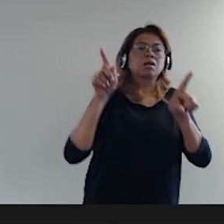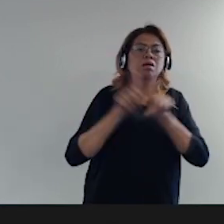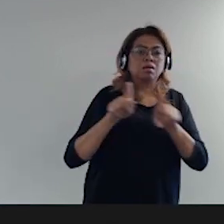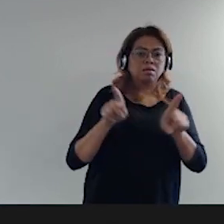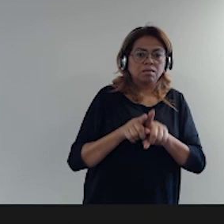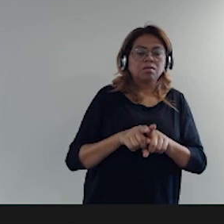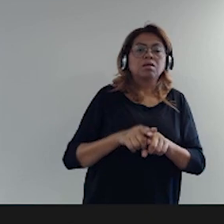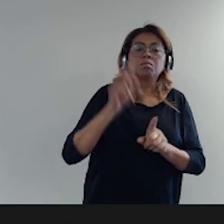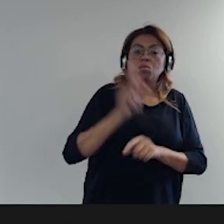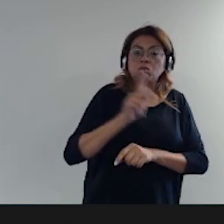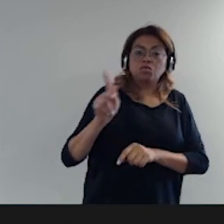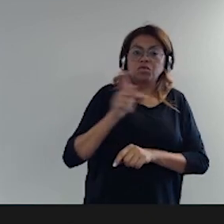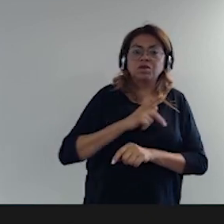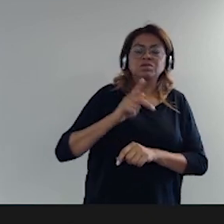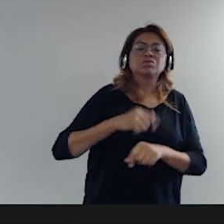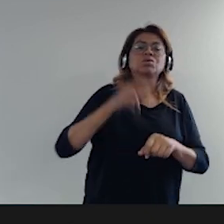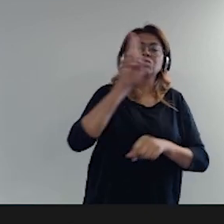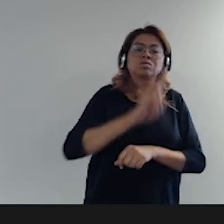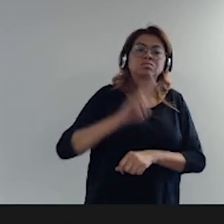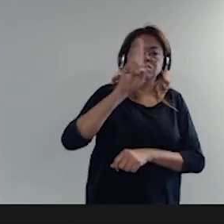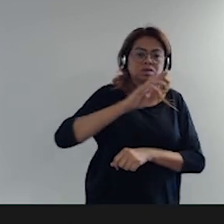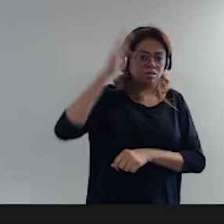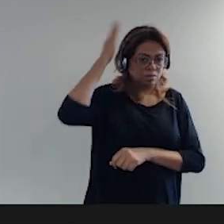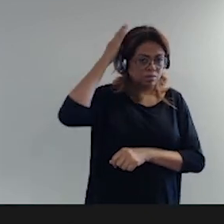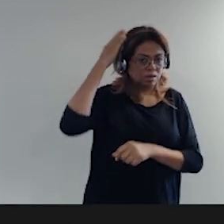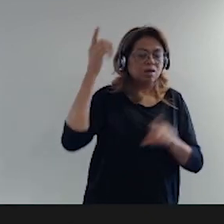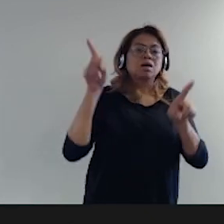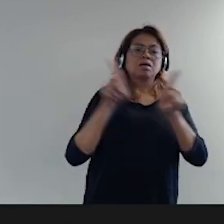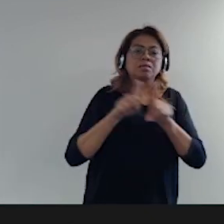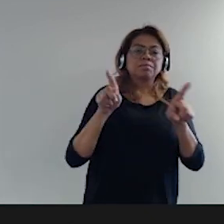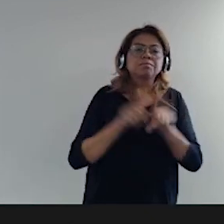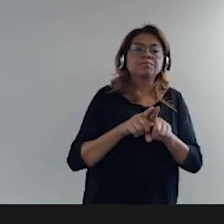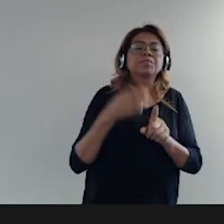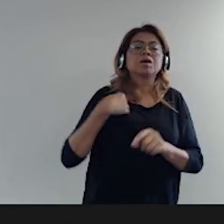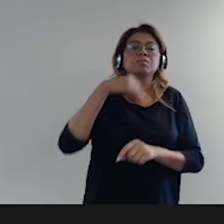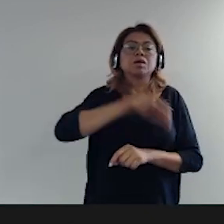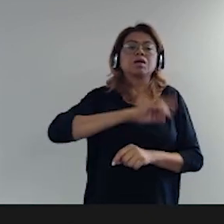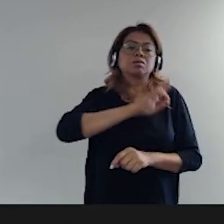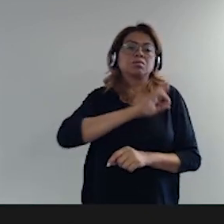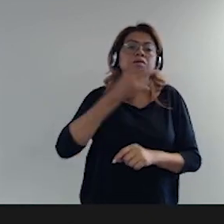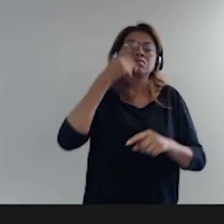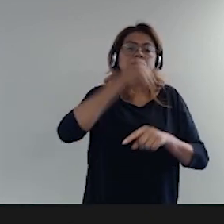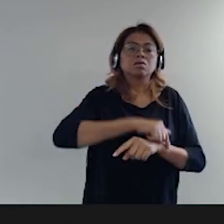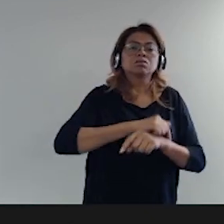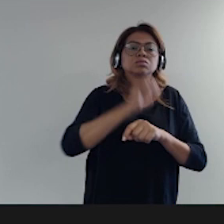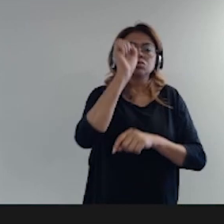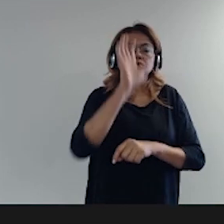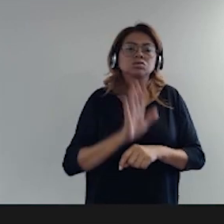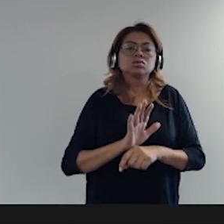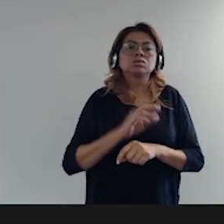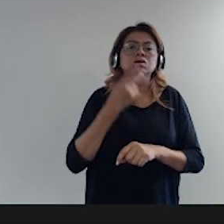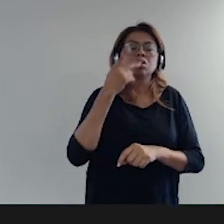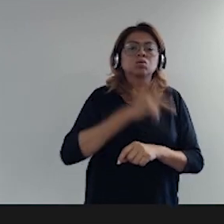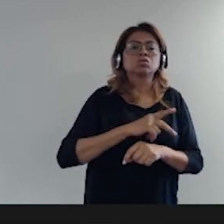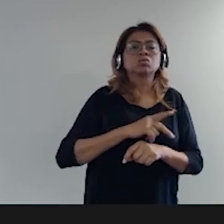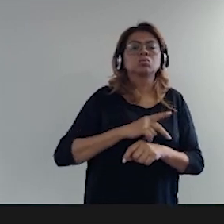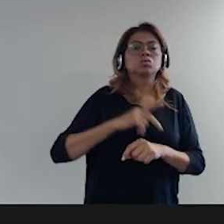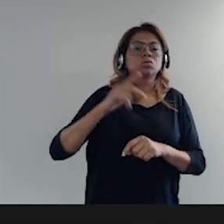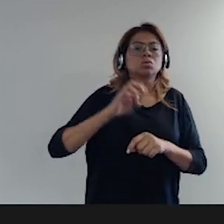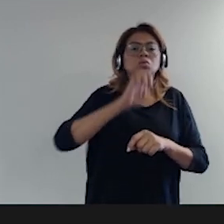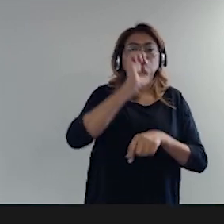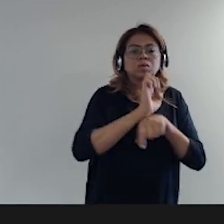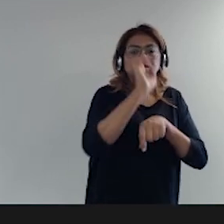mesma universidade, procurador de Estado, tendo sido procurador-geral do Estado do Pará. Foi